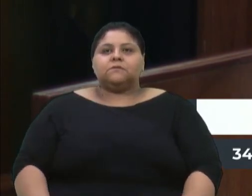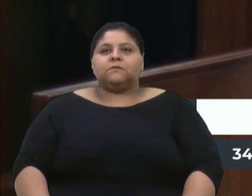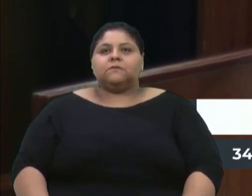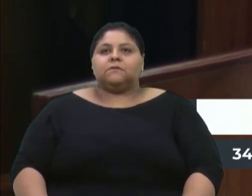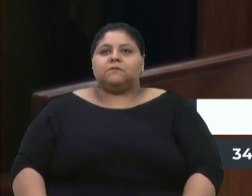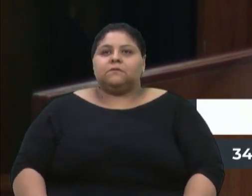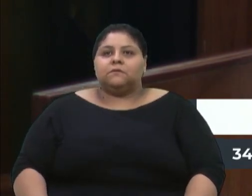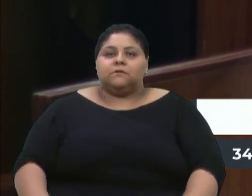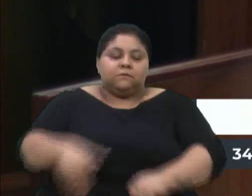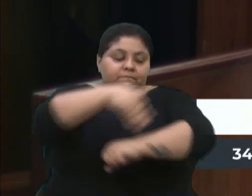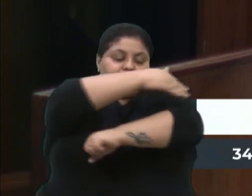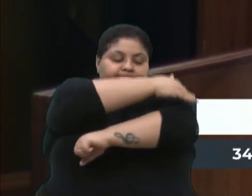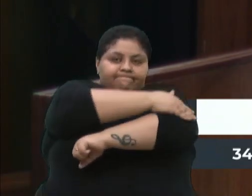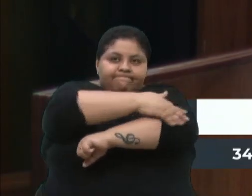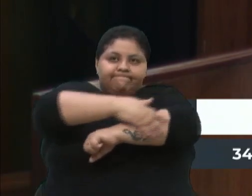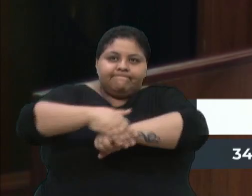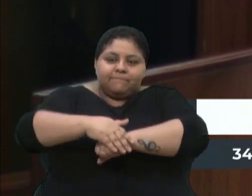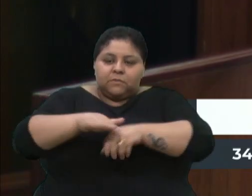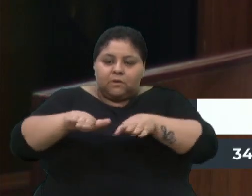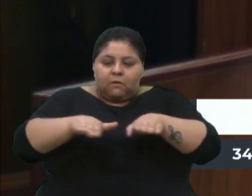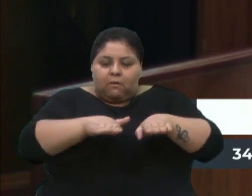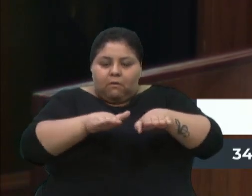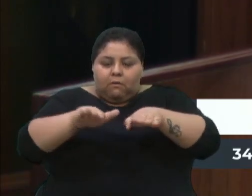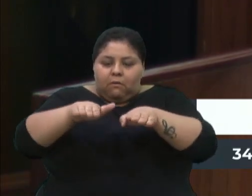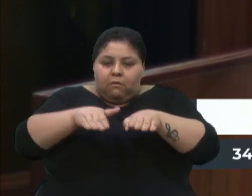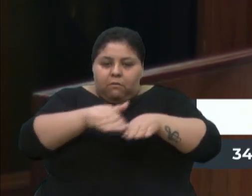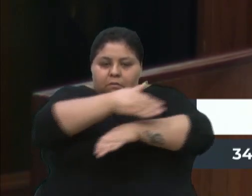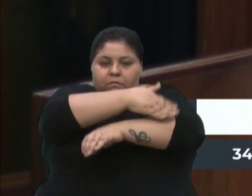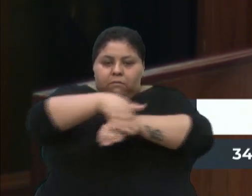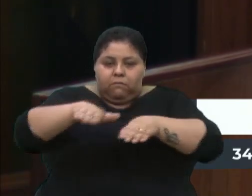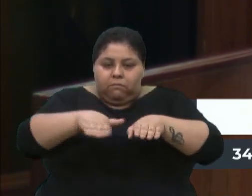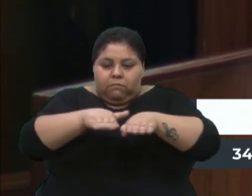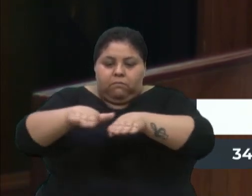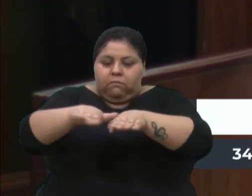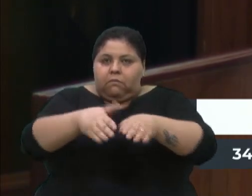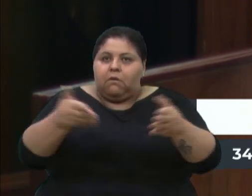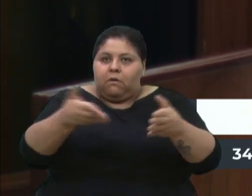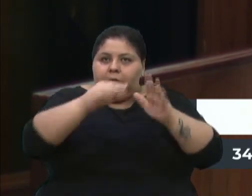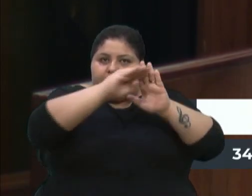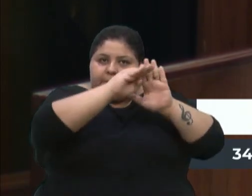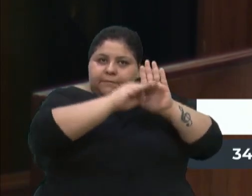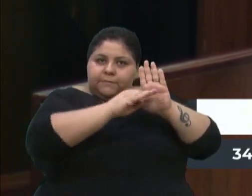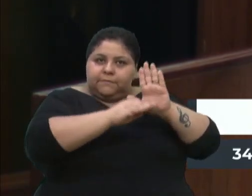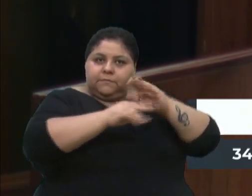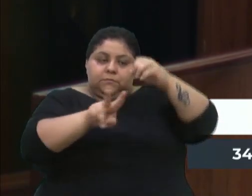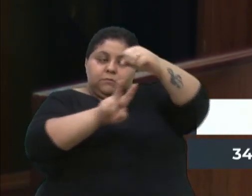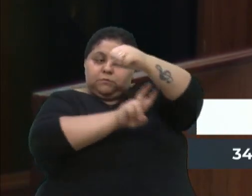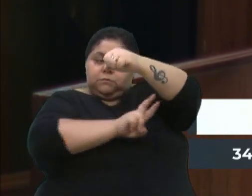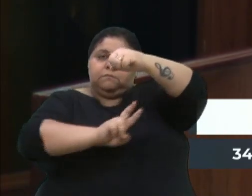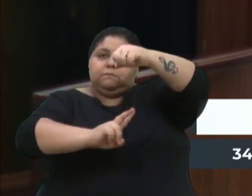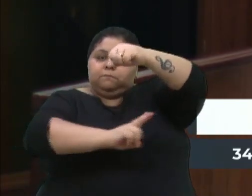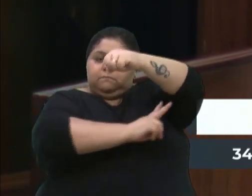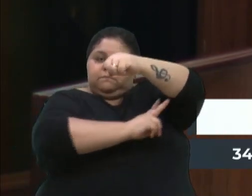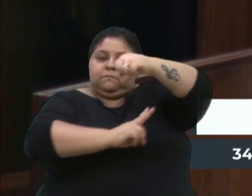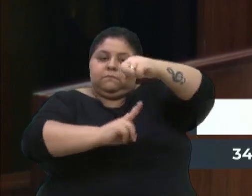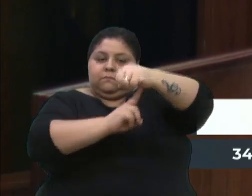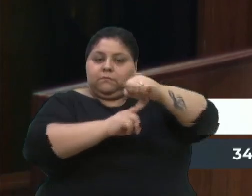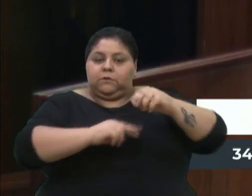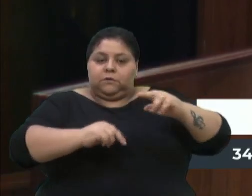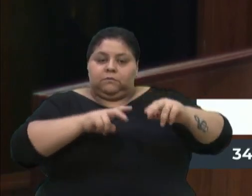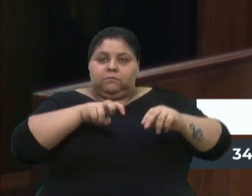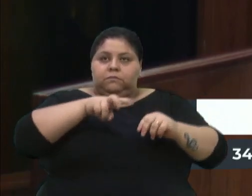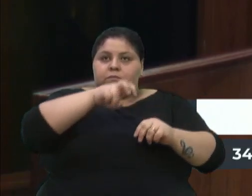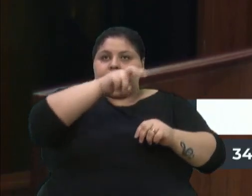Vias pavimentadas em paralelepípedos, asfalto. Vou listar algumas aqui. Pontes, pontilhões,